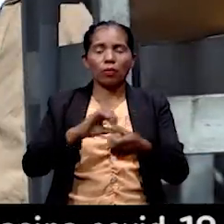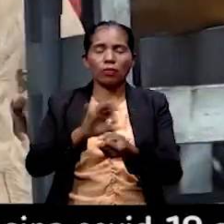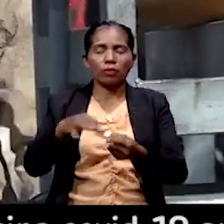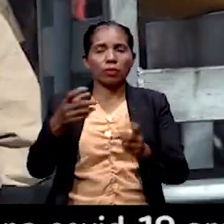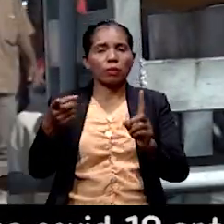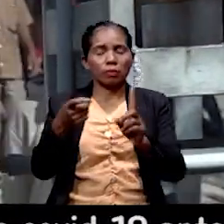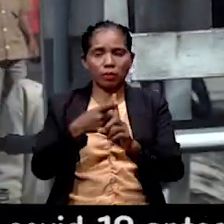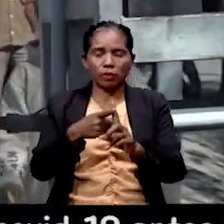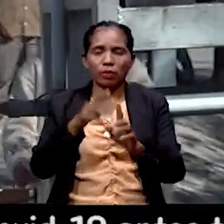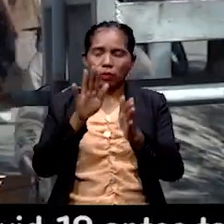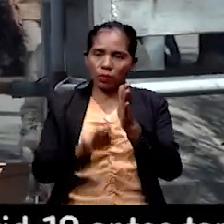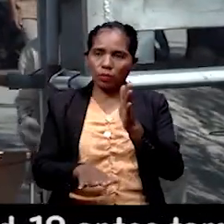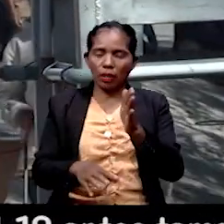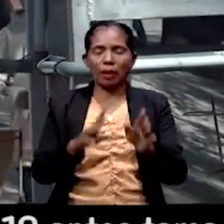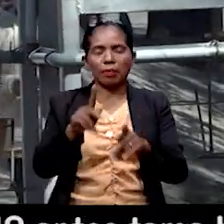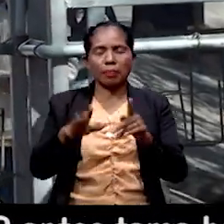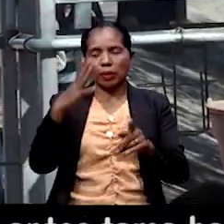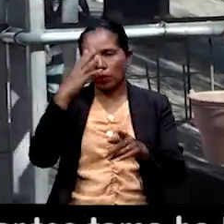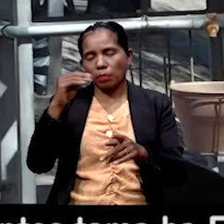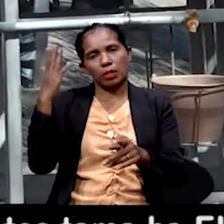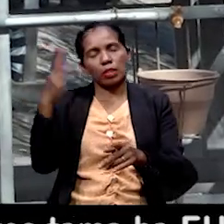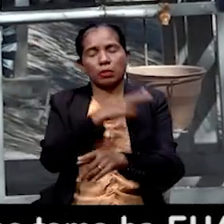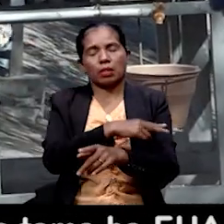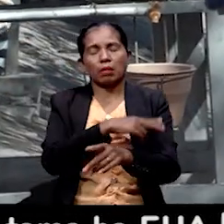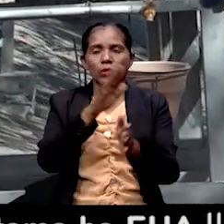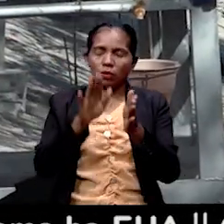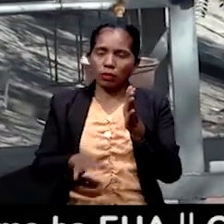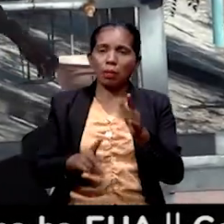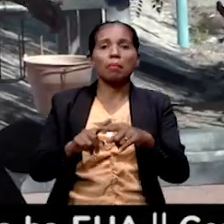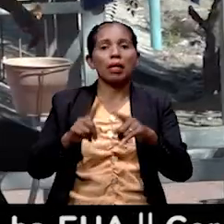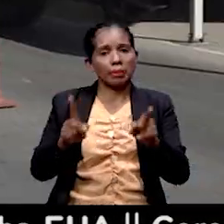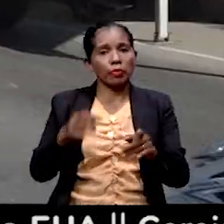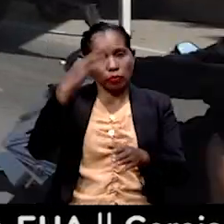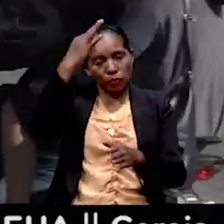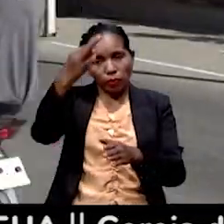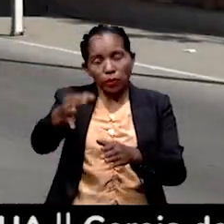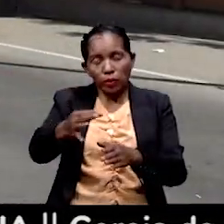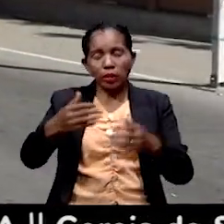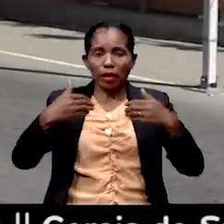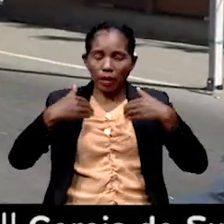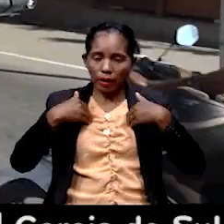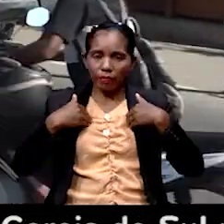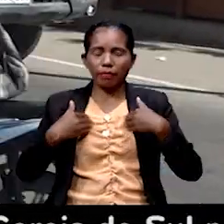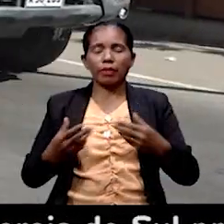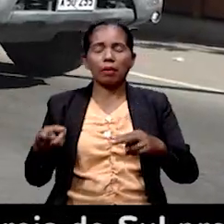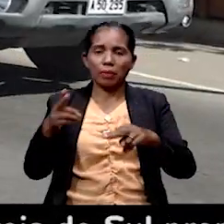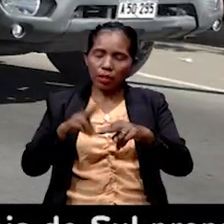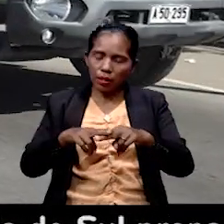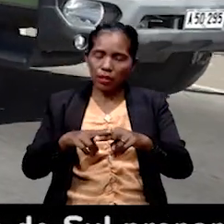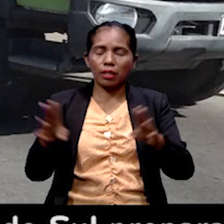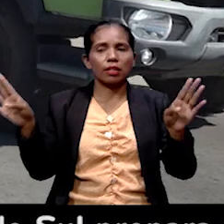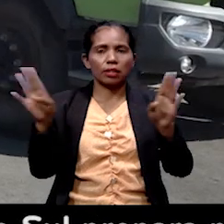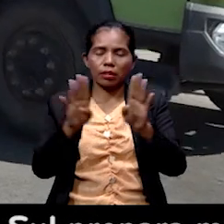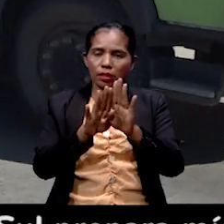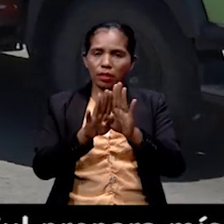no caso baixa mos menos, maibé ba oin wanhira caso COVID-19 sai fali, no variante fontan e adalan ato aplica fila